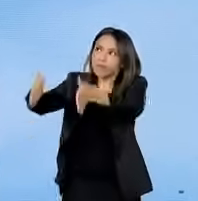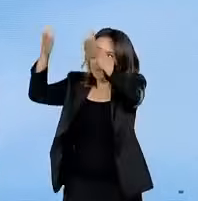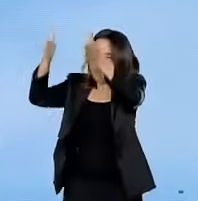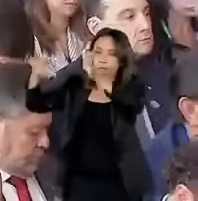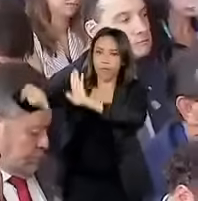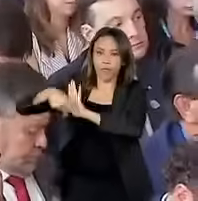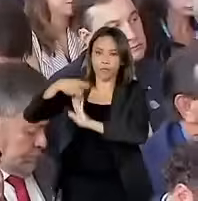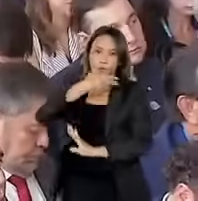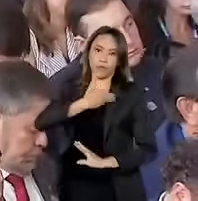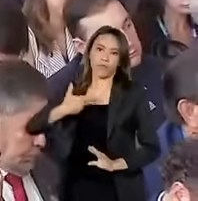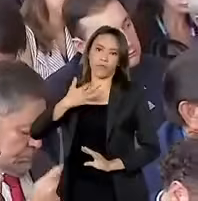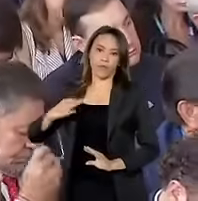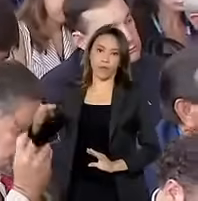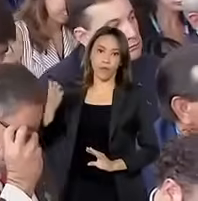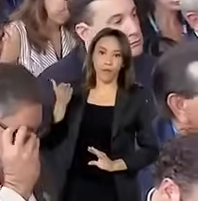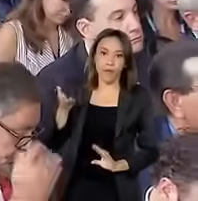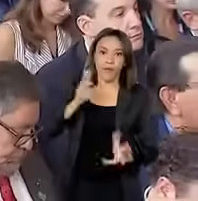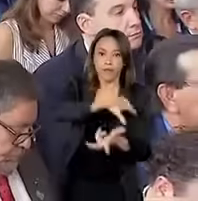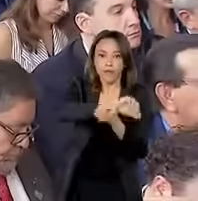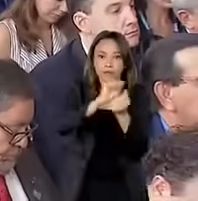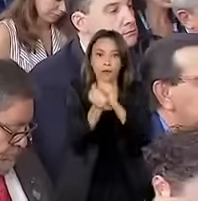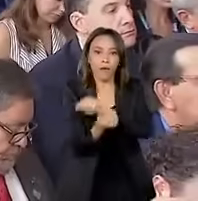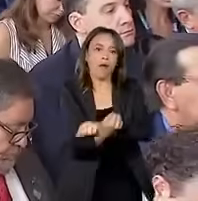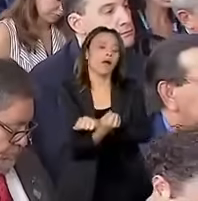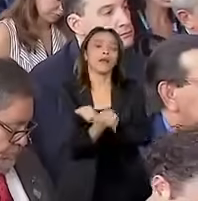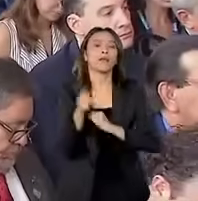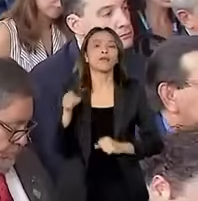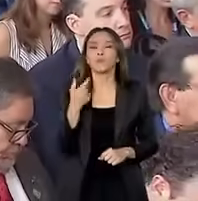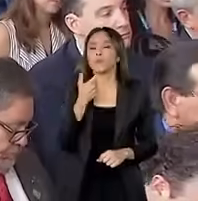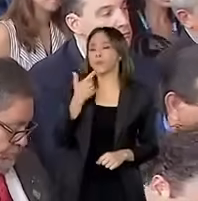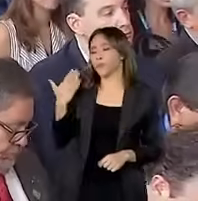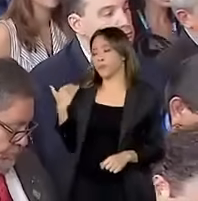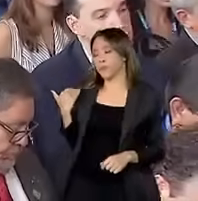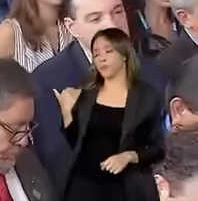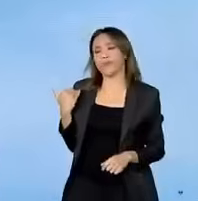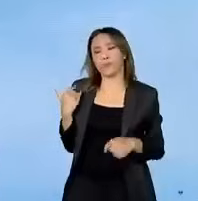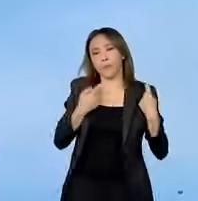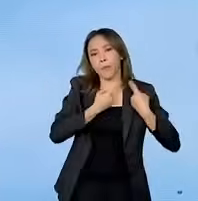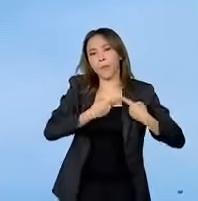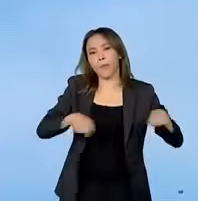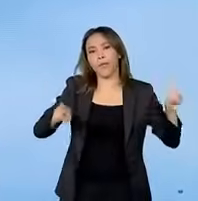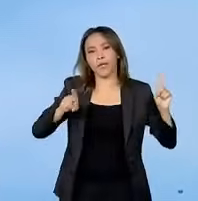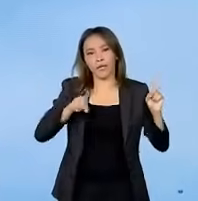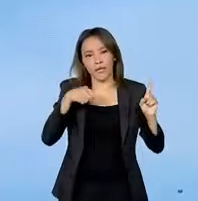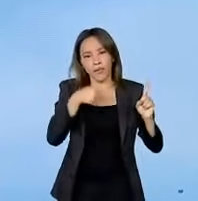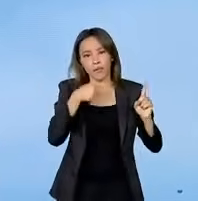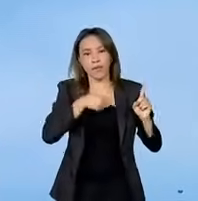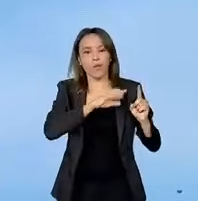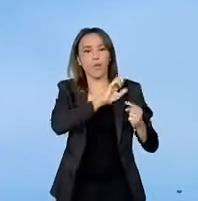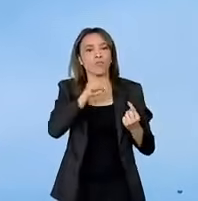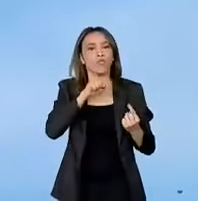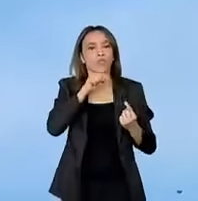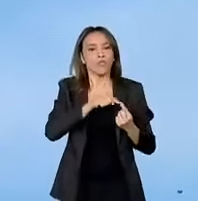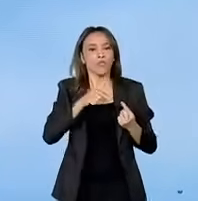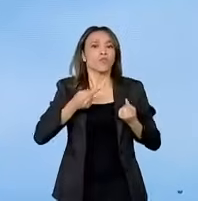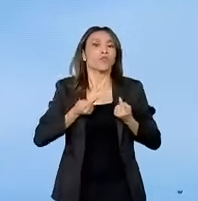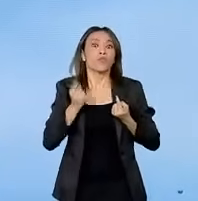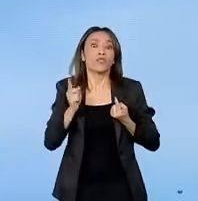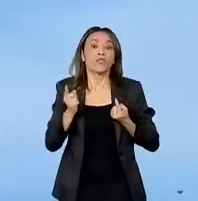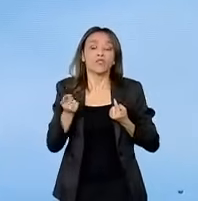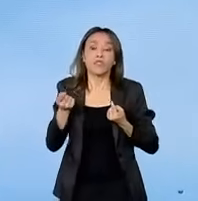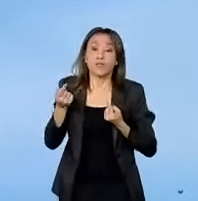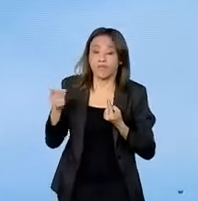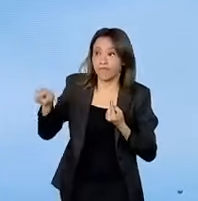Essas propostas se adequam ao recém-lançado Imóvel da Gente, Programa de Democratização do Imóvel da União.